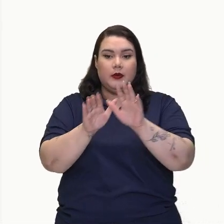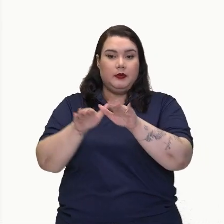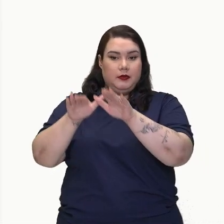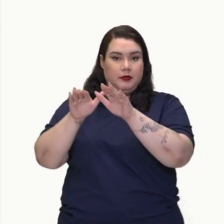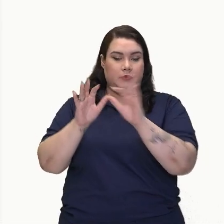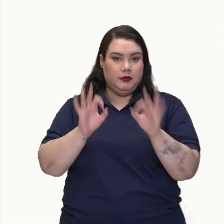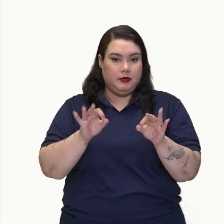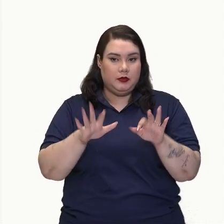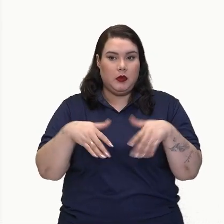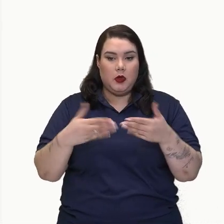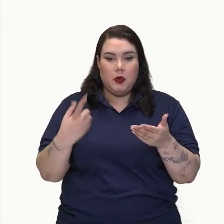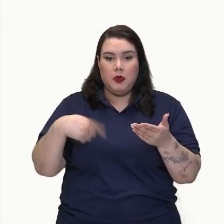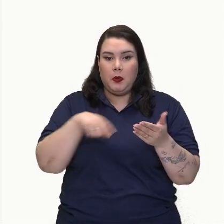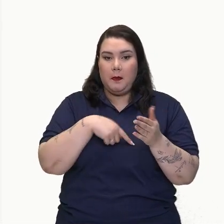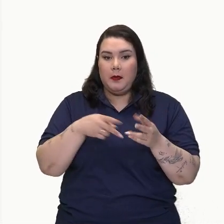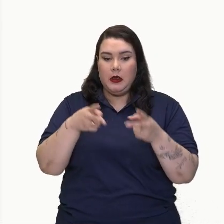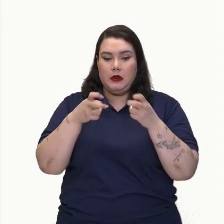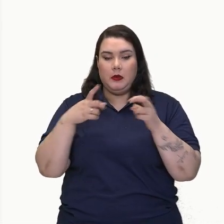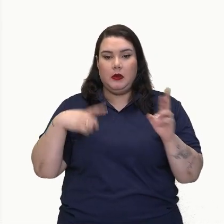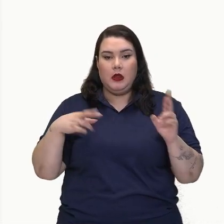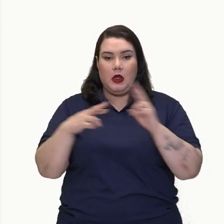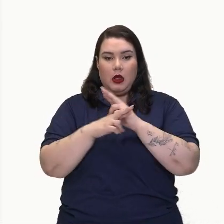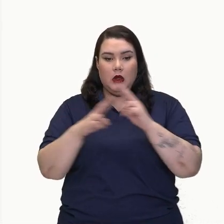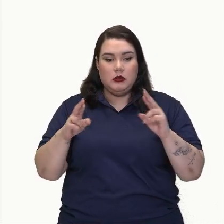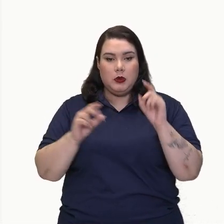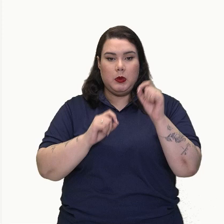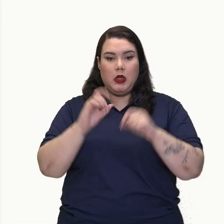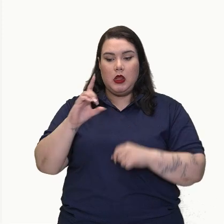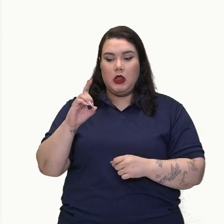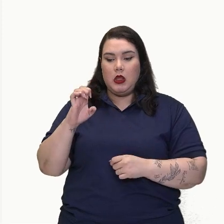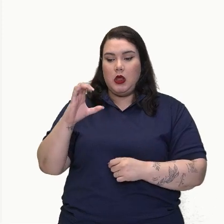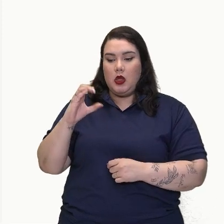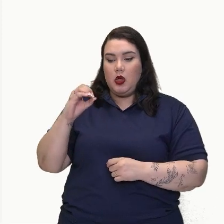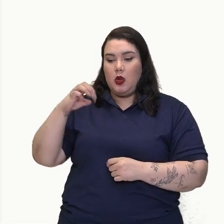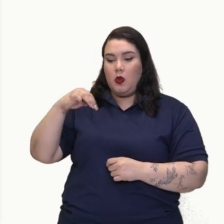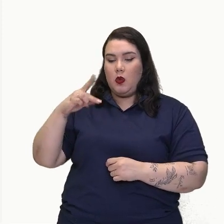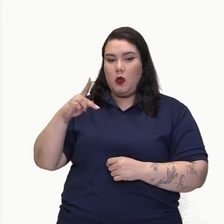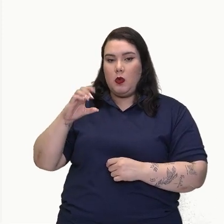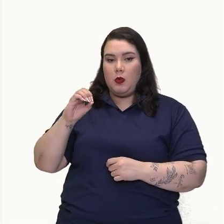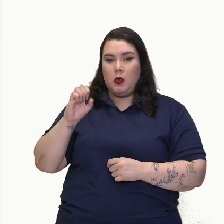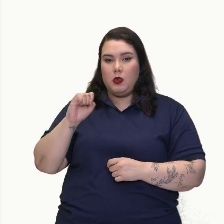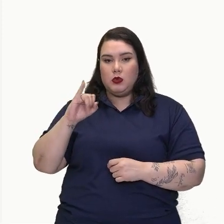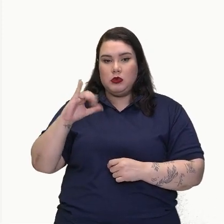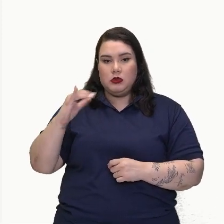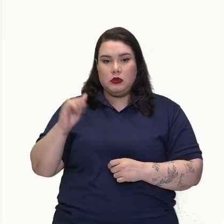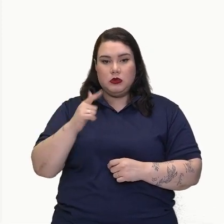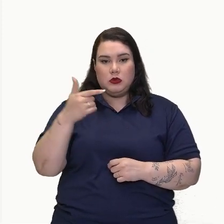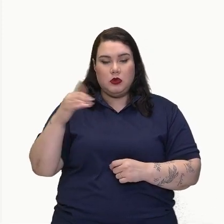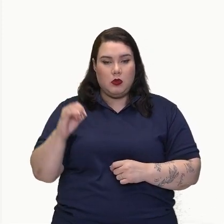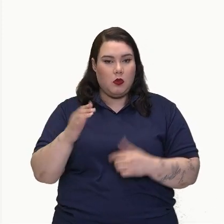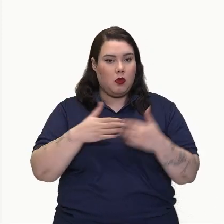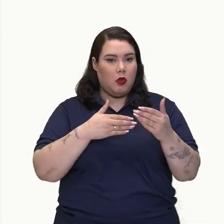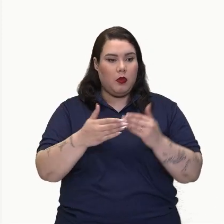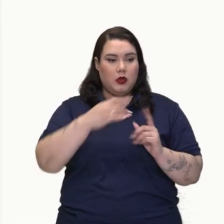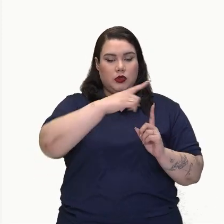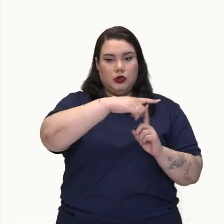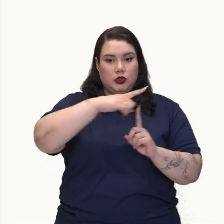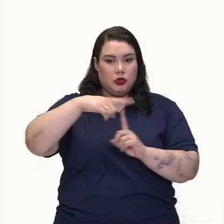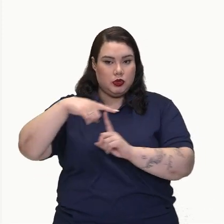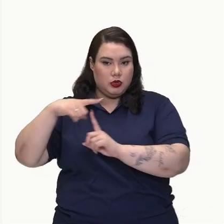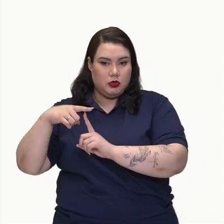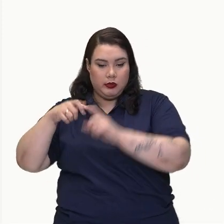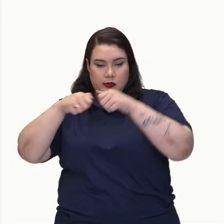aí a gente observa a relação da decomposição em qualquer um desses níveis tróficos, tá